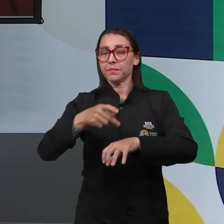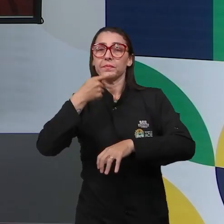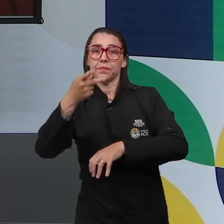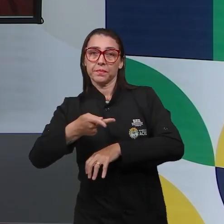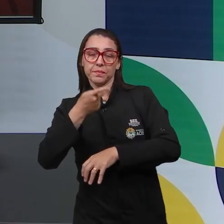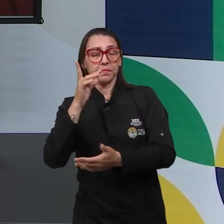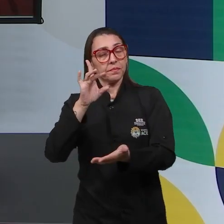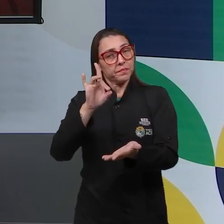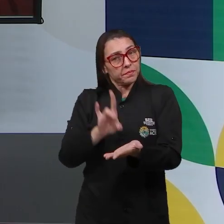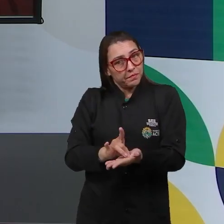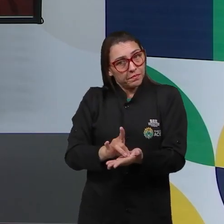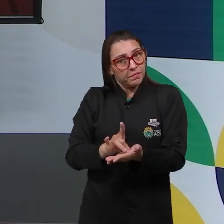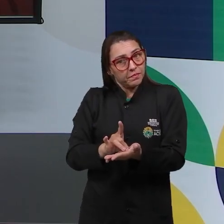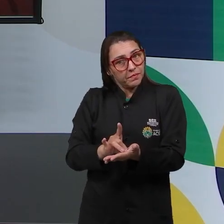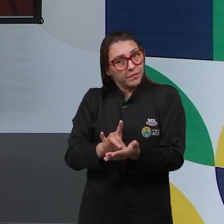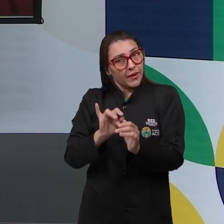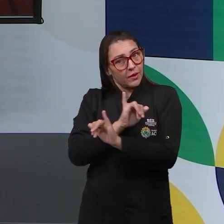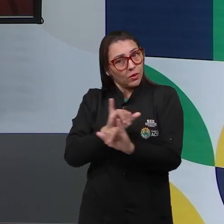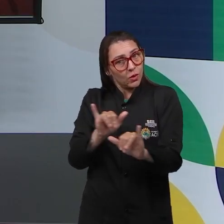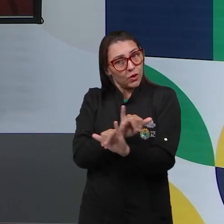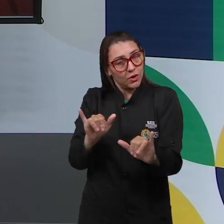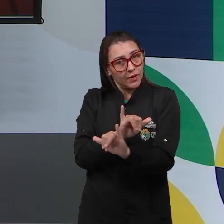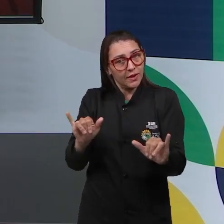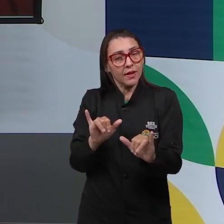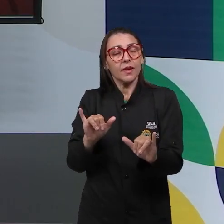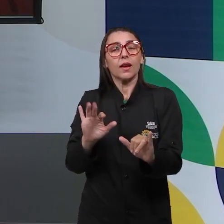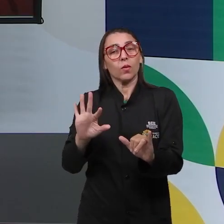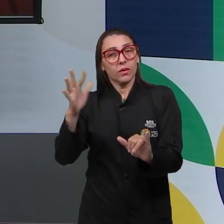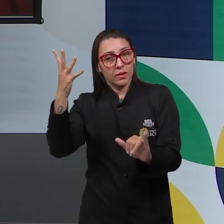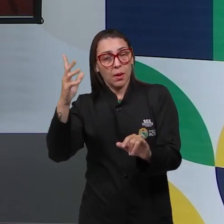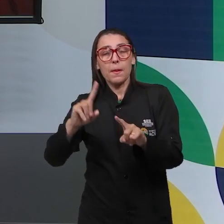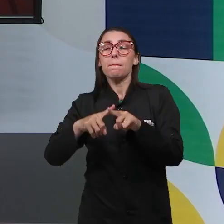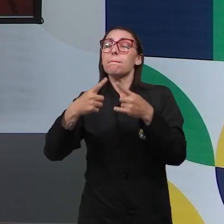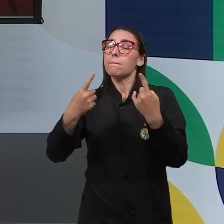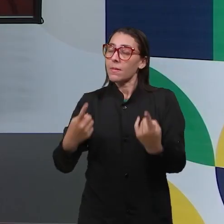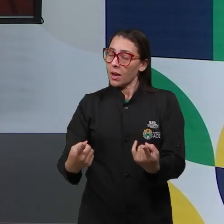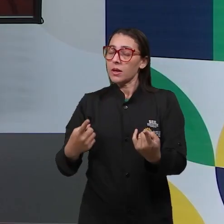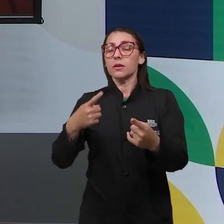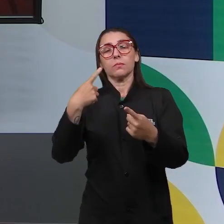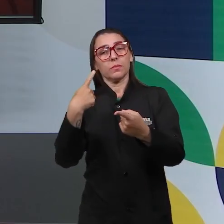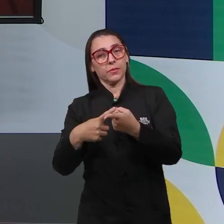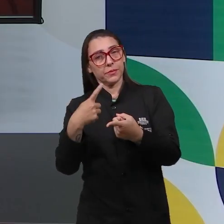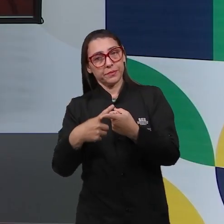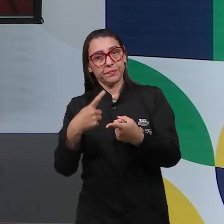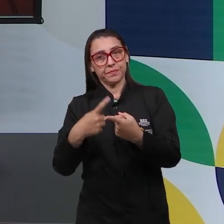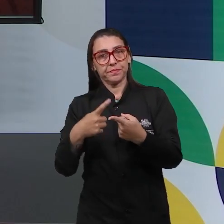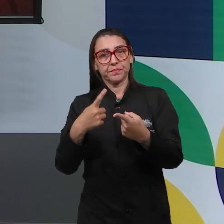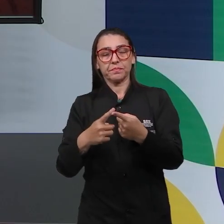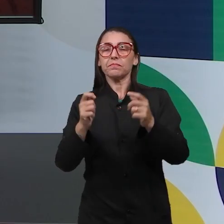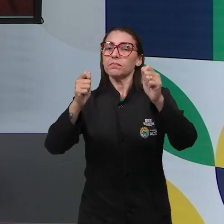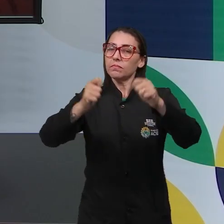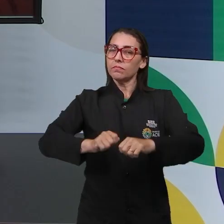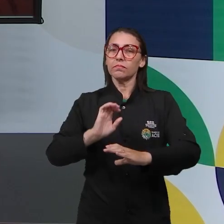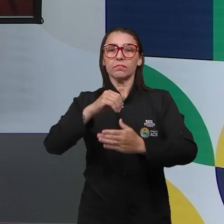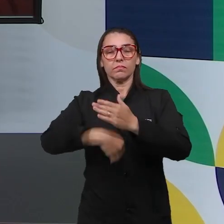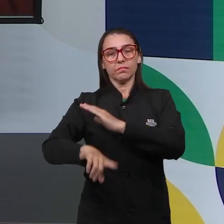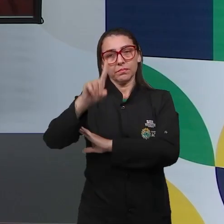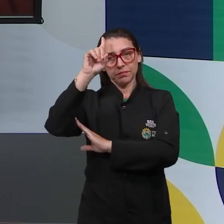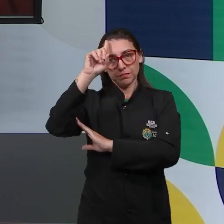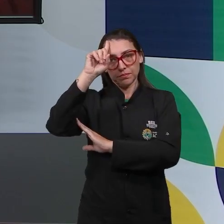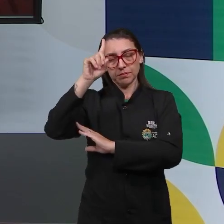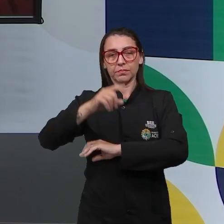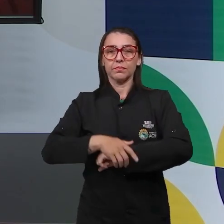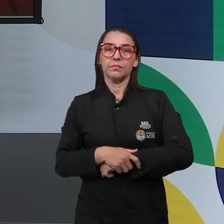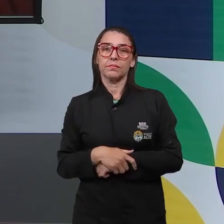de fato real. Não é um fato real da notícia, por exemplo, que é um fato que realmente aconteceu. Mas um fato real porque é uma cena possível dentro de um cotidiano, tá